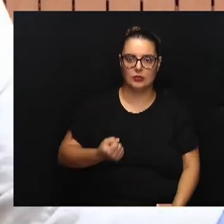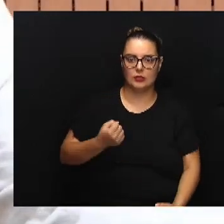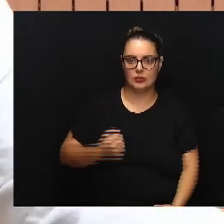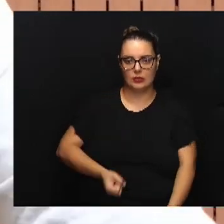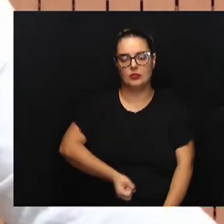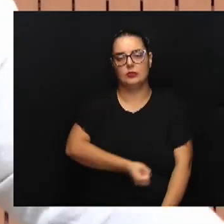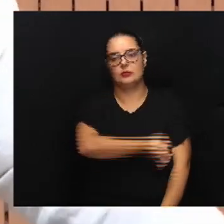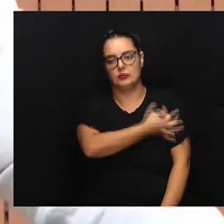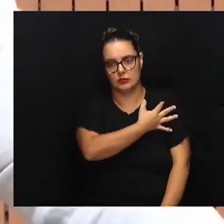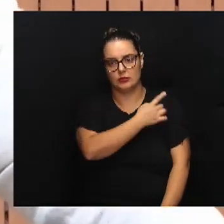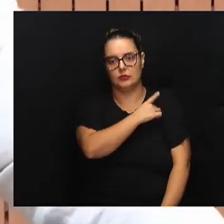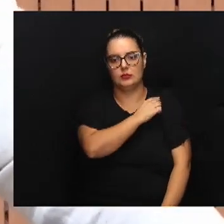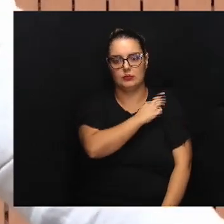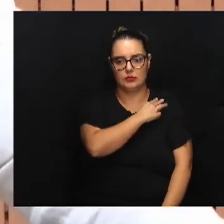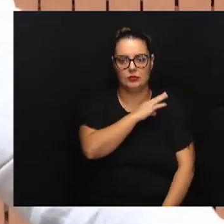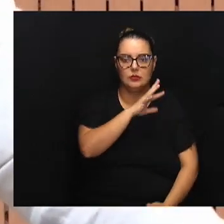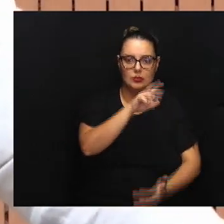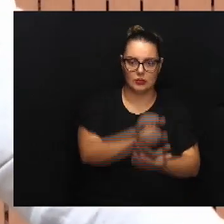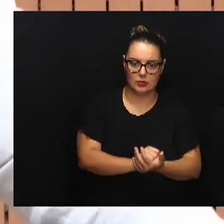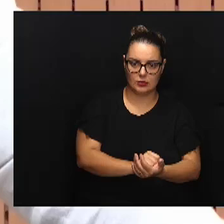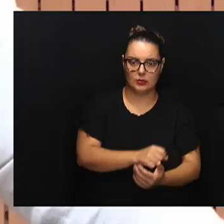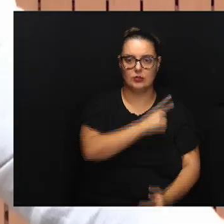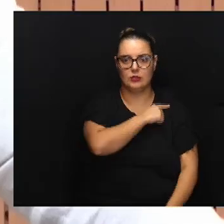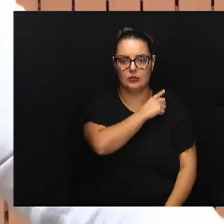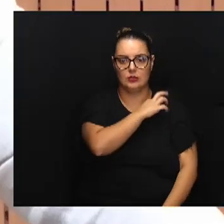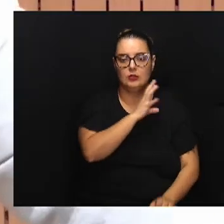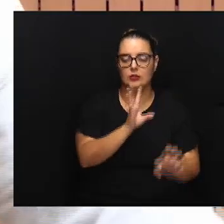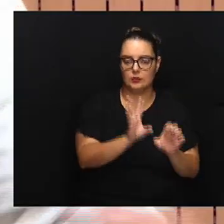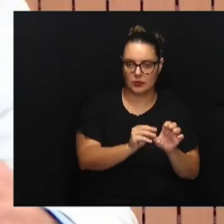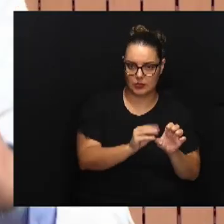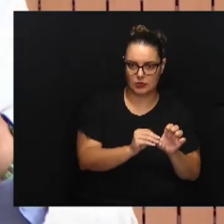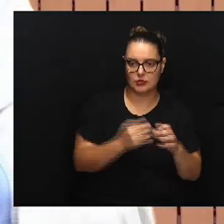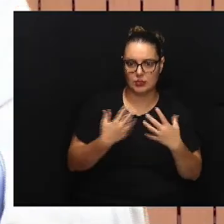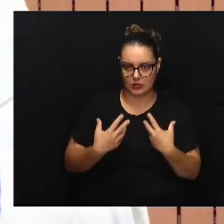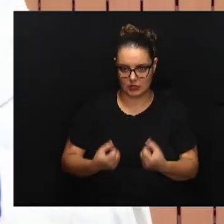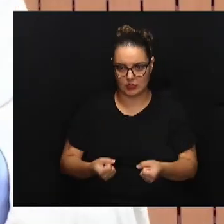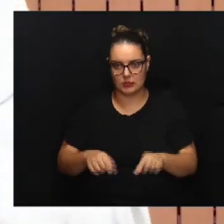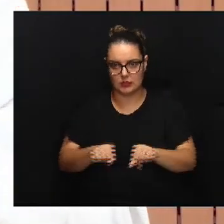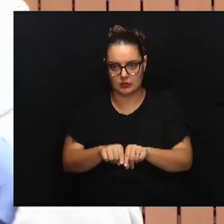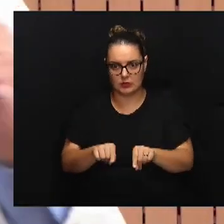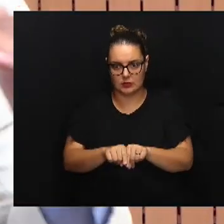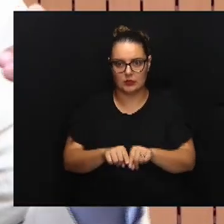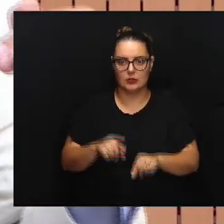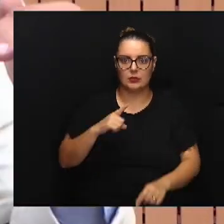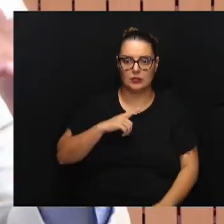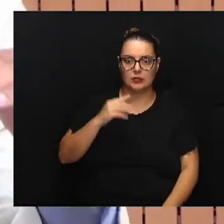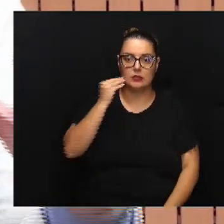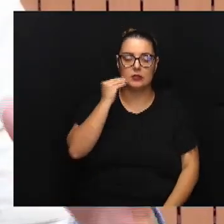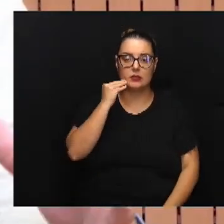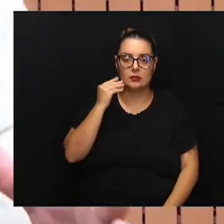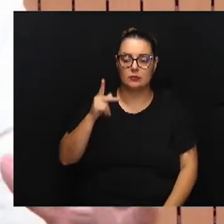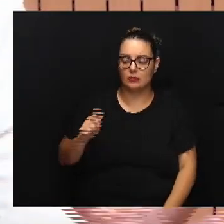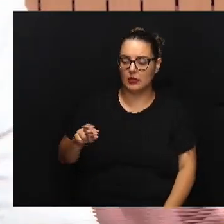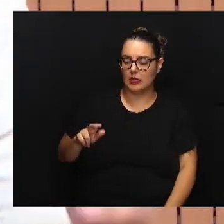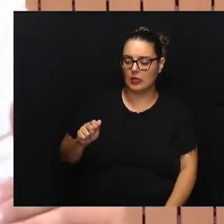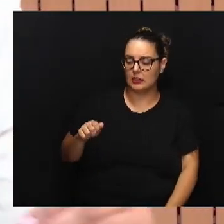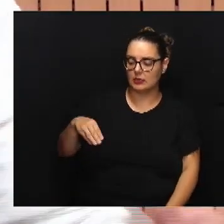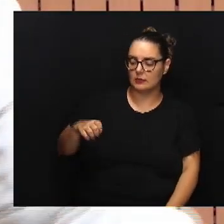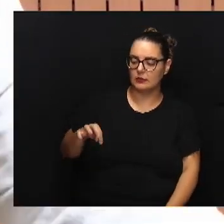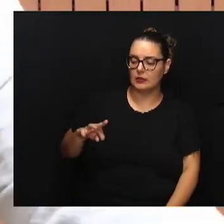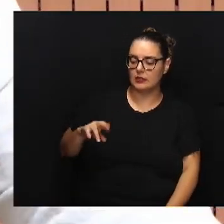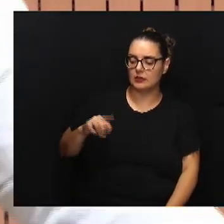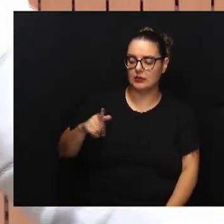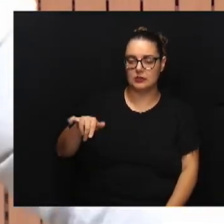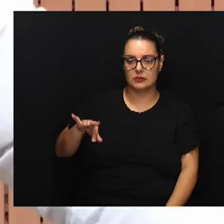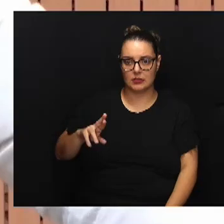aquelas também que estão matriculadas no ensino médio EJA. Né? Então, temos tentado parametrizar dentro de alguns